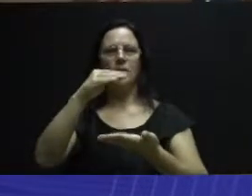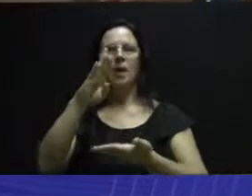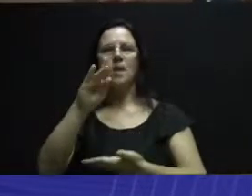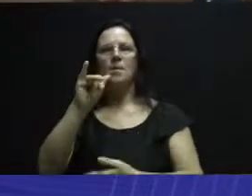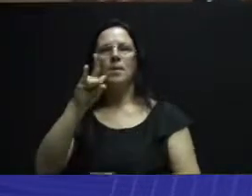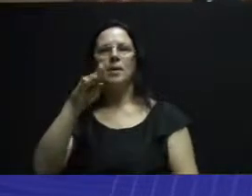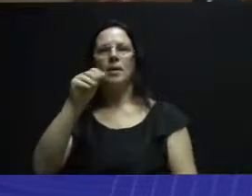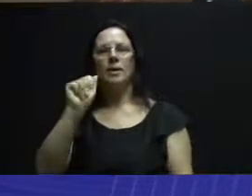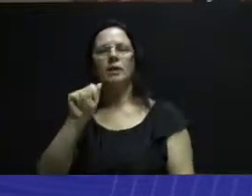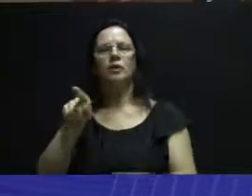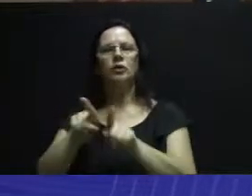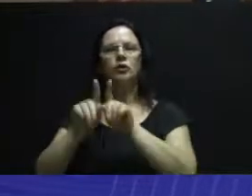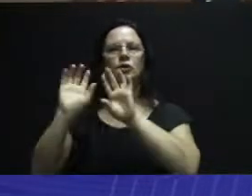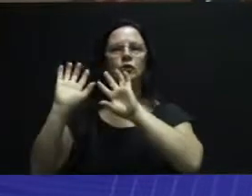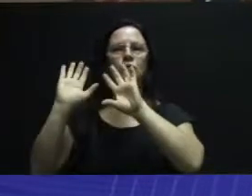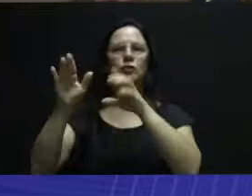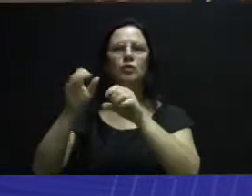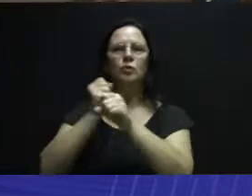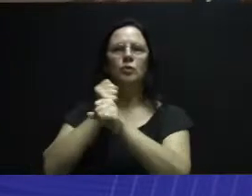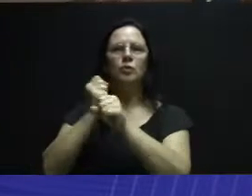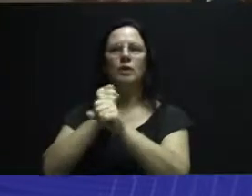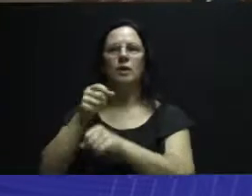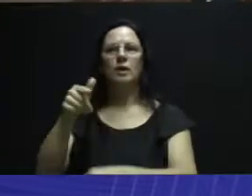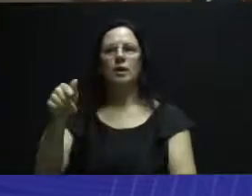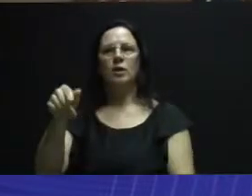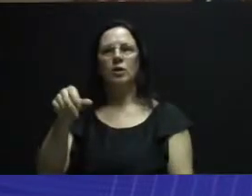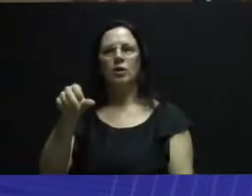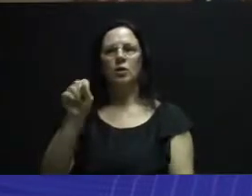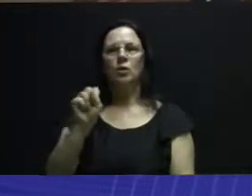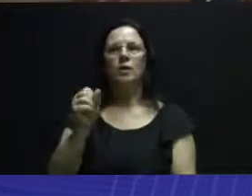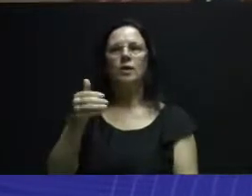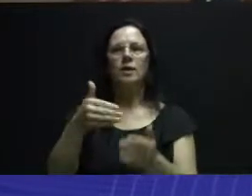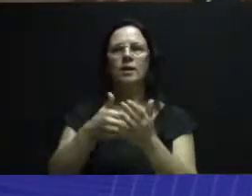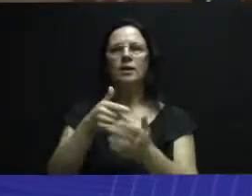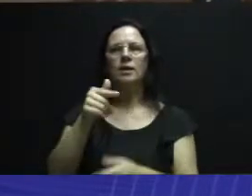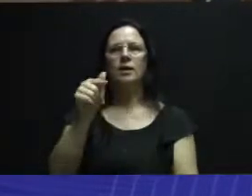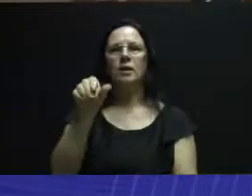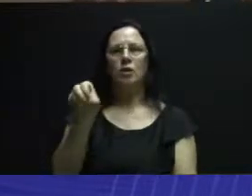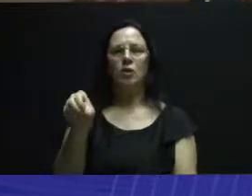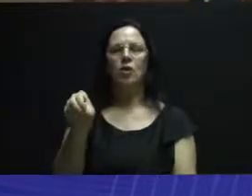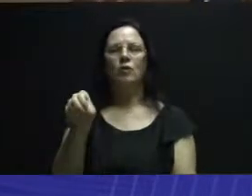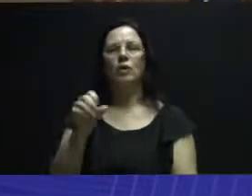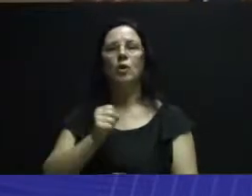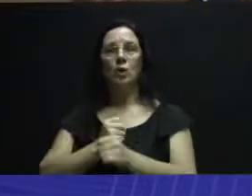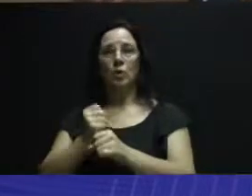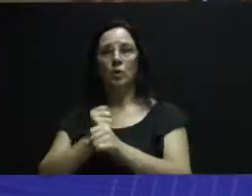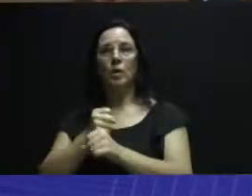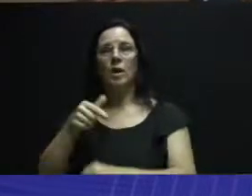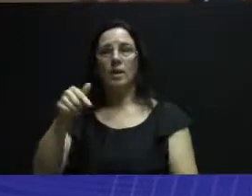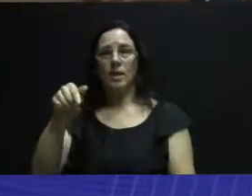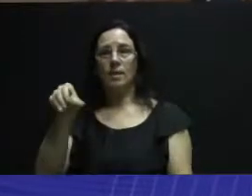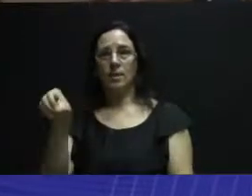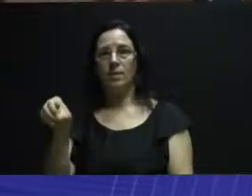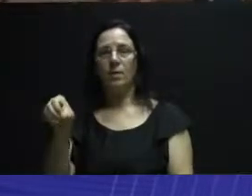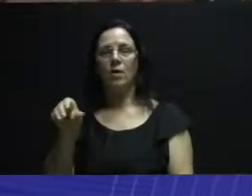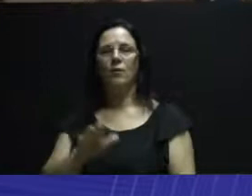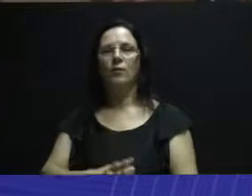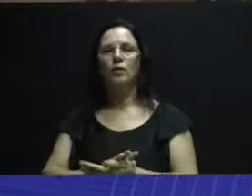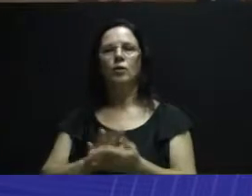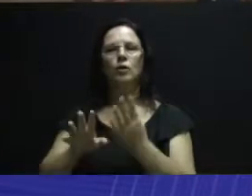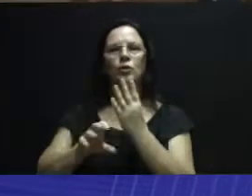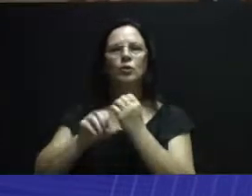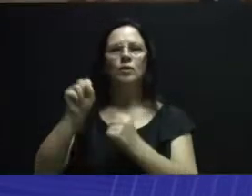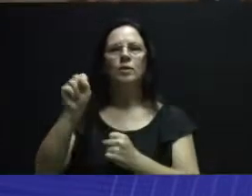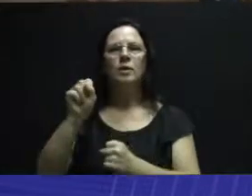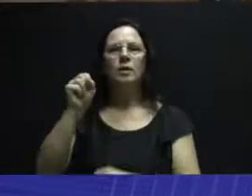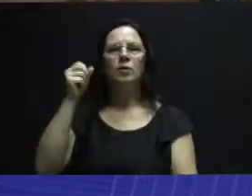Bandeirantes de Voleibol entre 78 e 79. Em 89, o Campeonato Paulista da Primeira